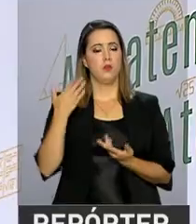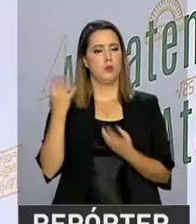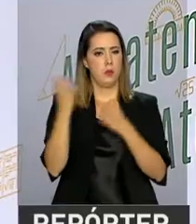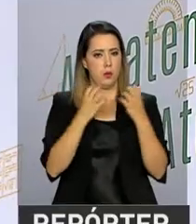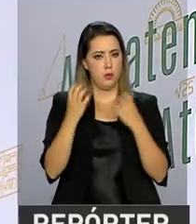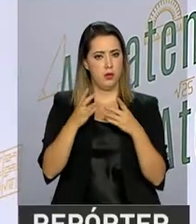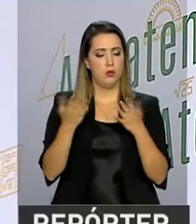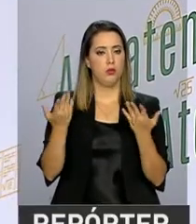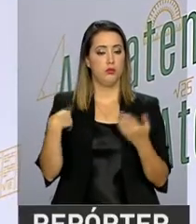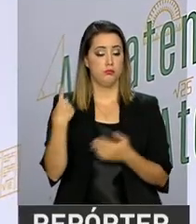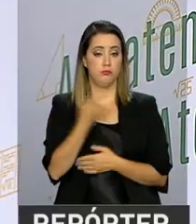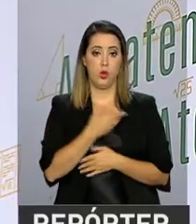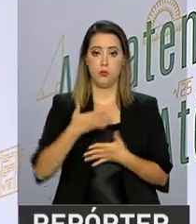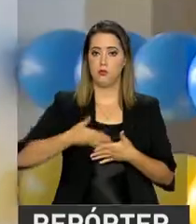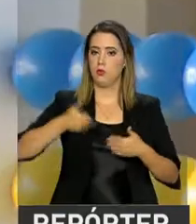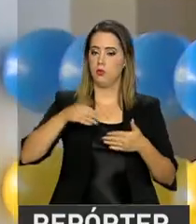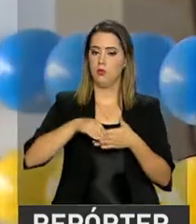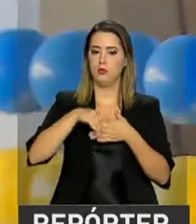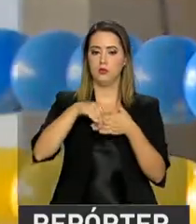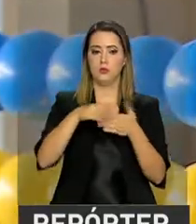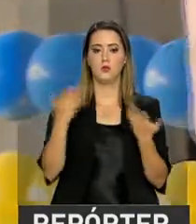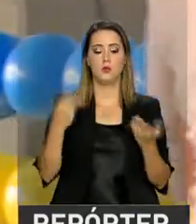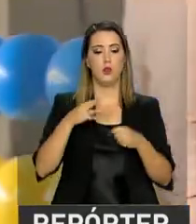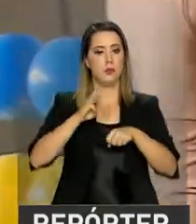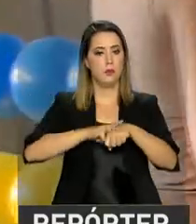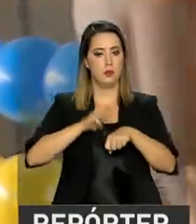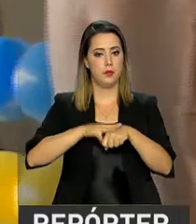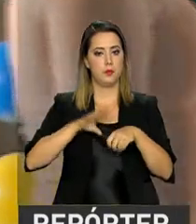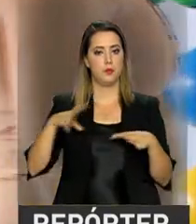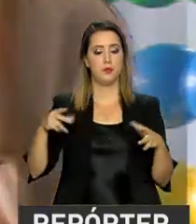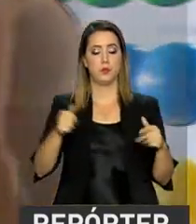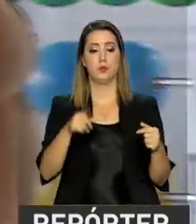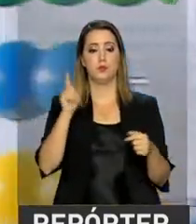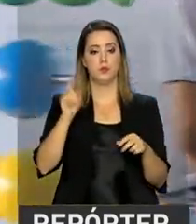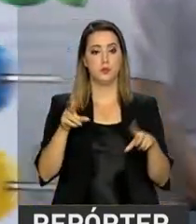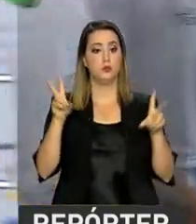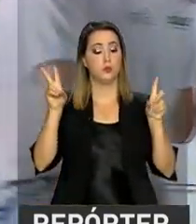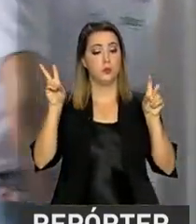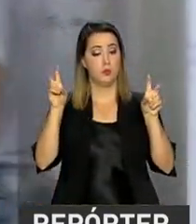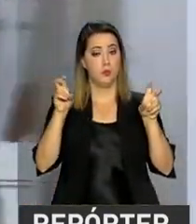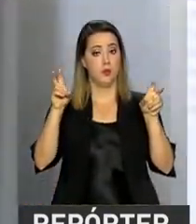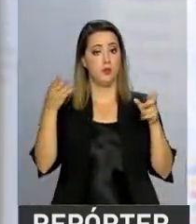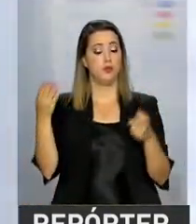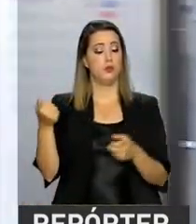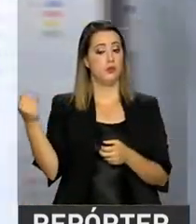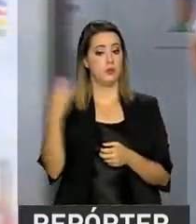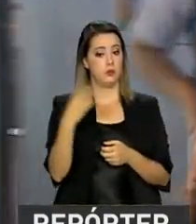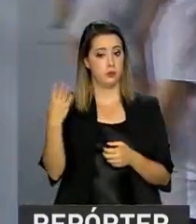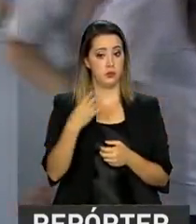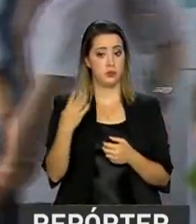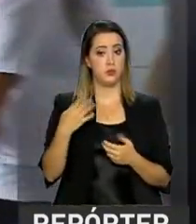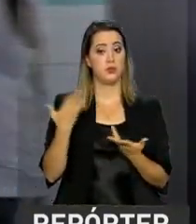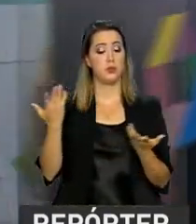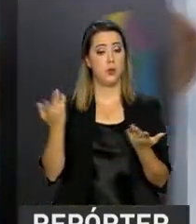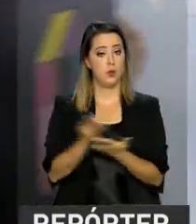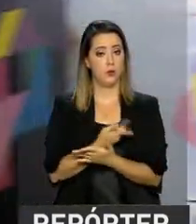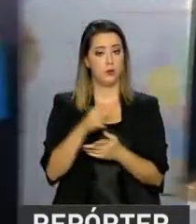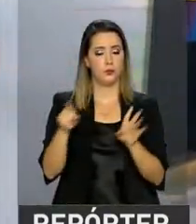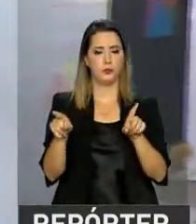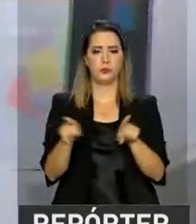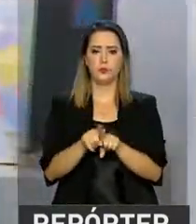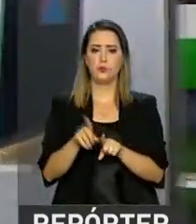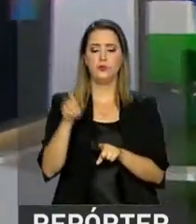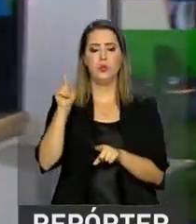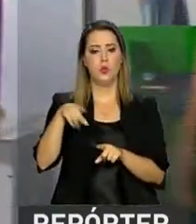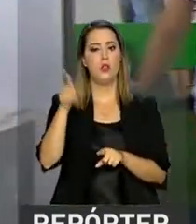ea matemática está em tudo esse é o tema da 14ª edição da snct é coisa